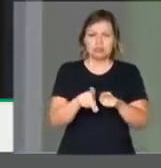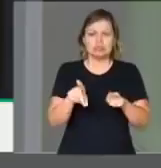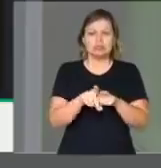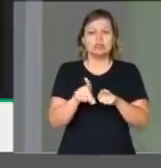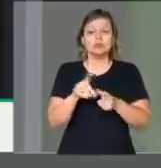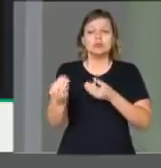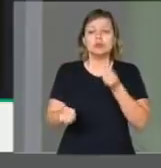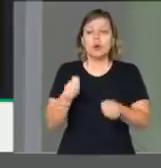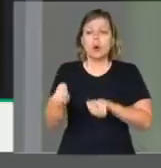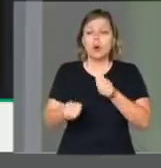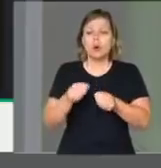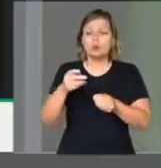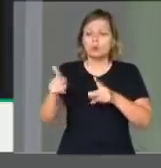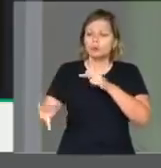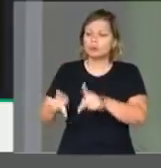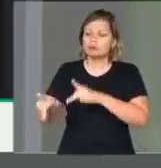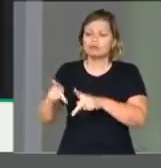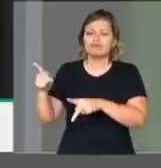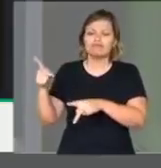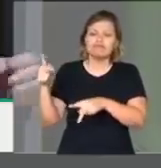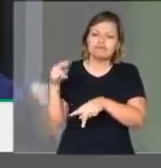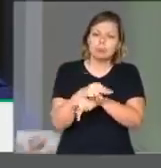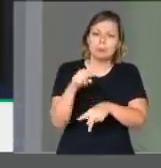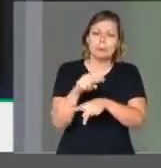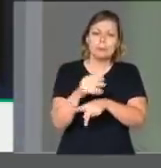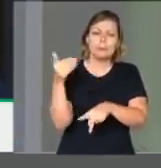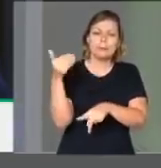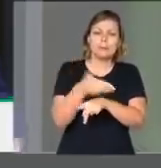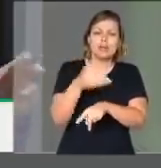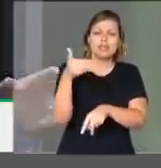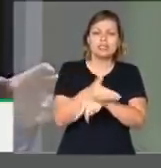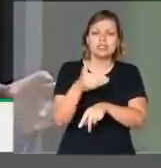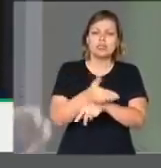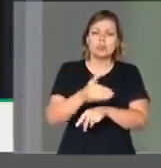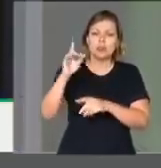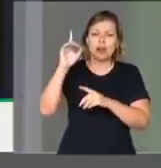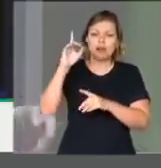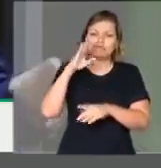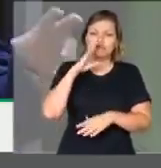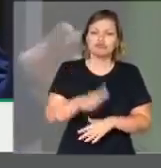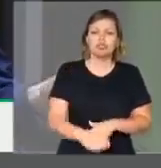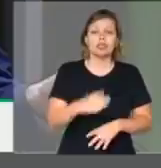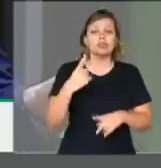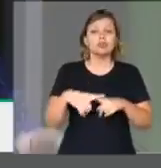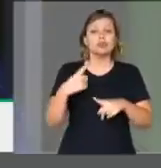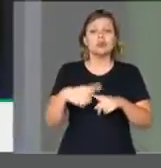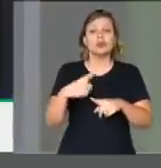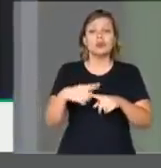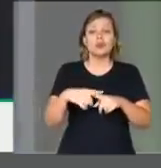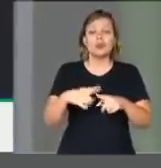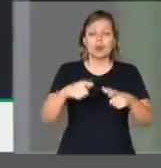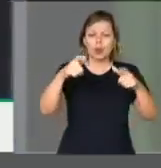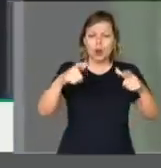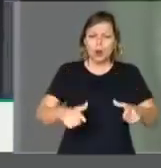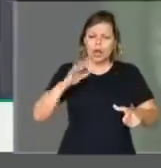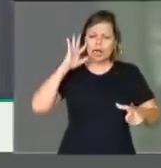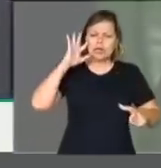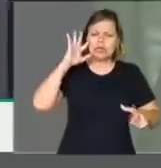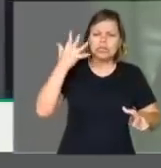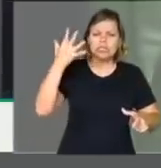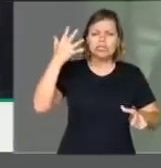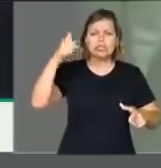participação direta, porque o centro de decisão desse país não tem que ser a tribuna ou os